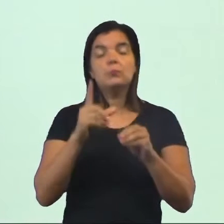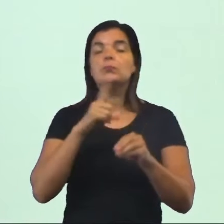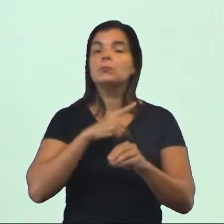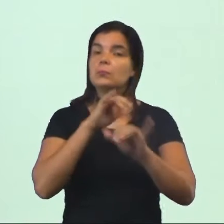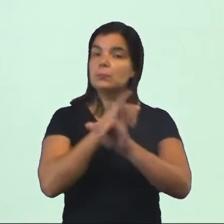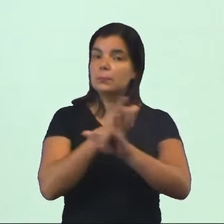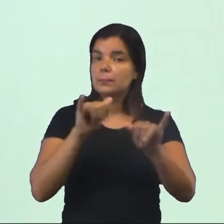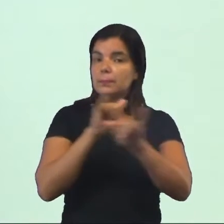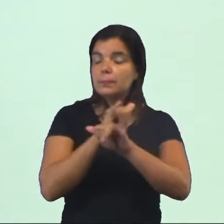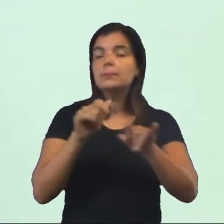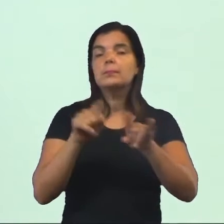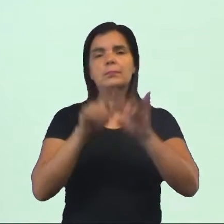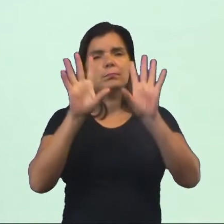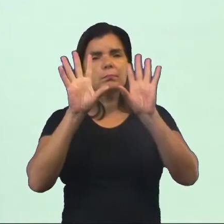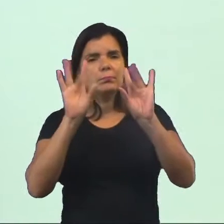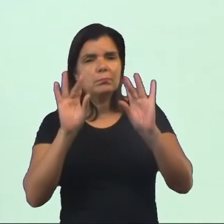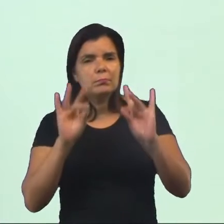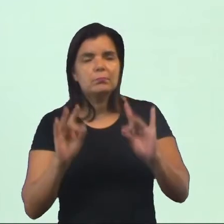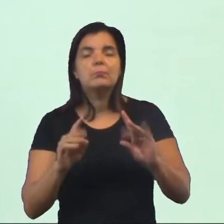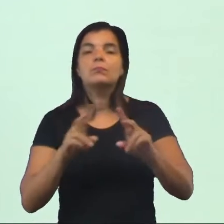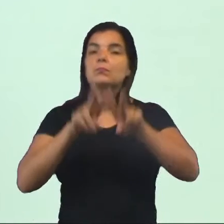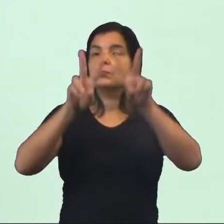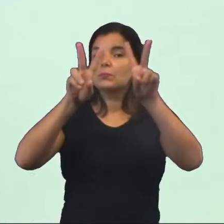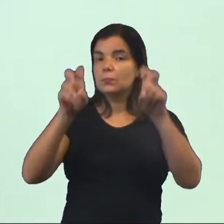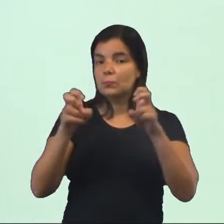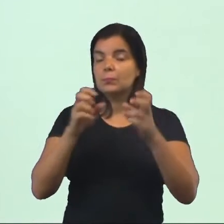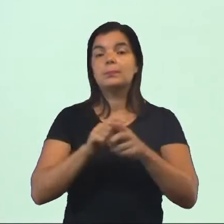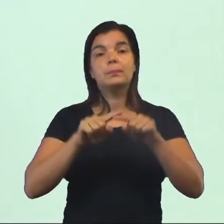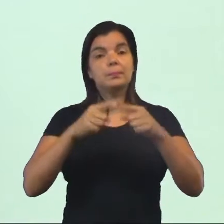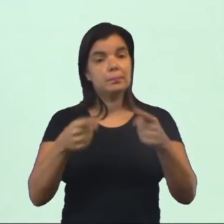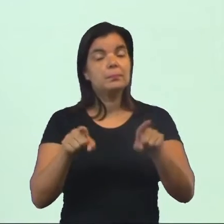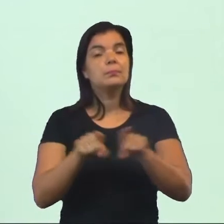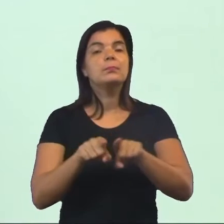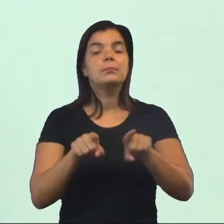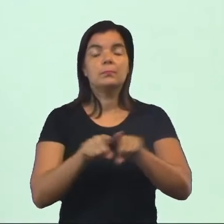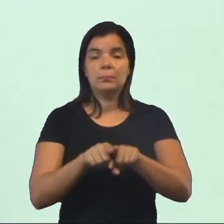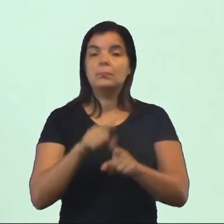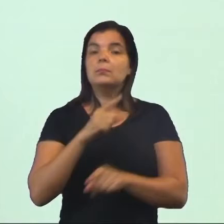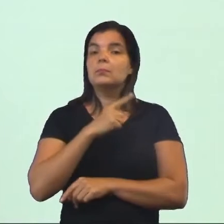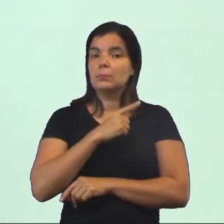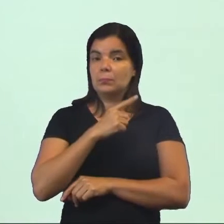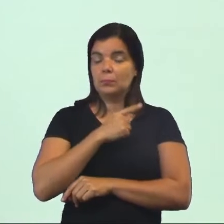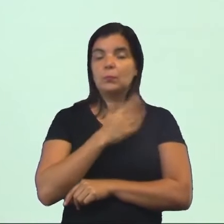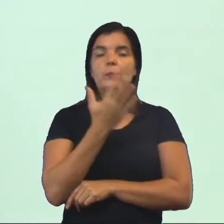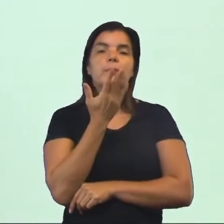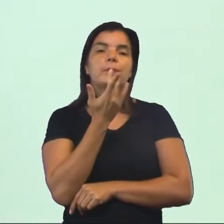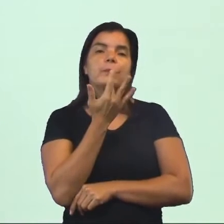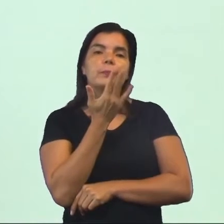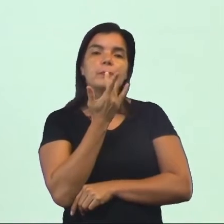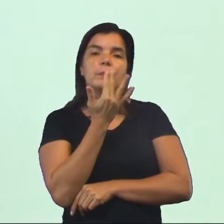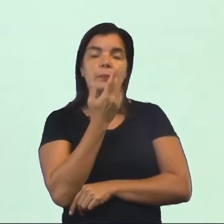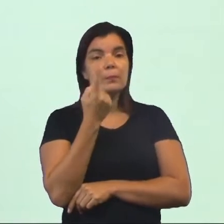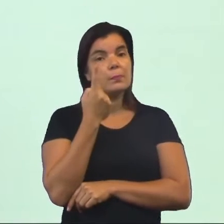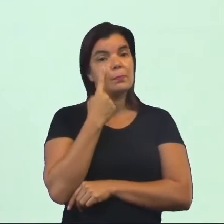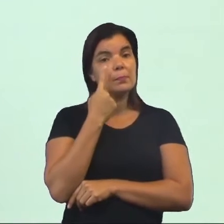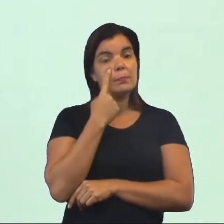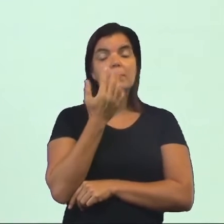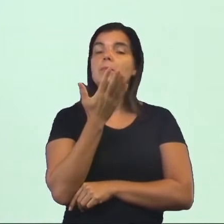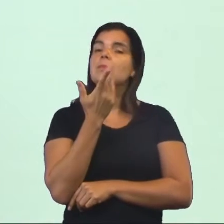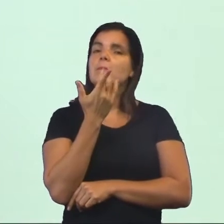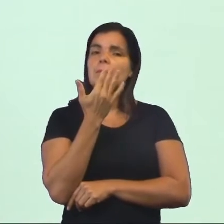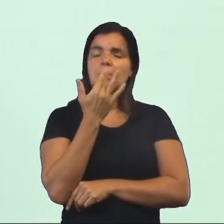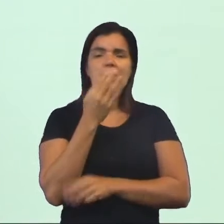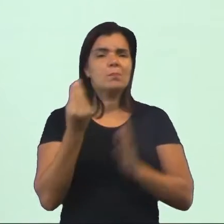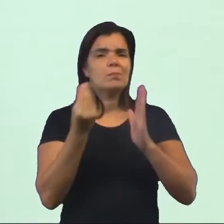informações ali sintetizadas sobre um tema, mas ele também tem um colorido. Observem que as cores, elas não